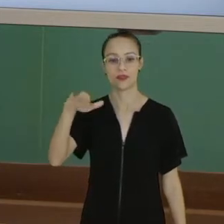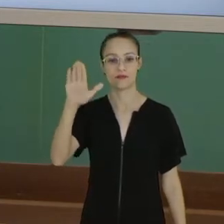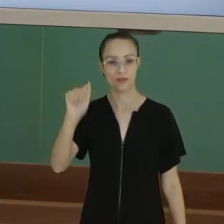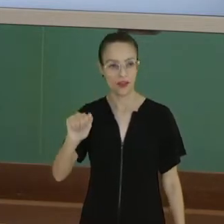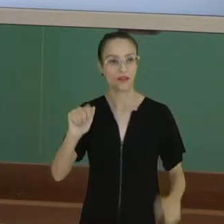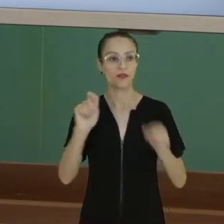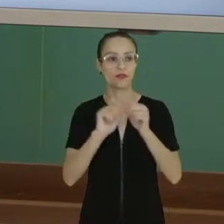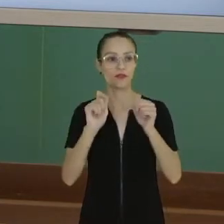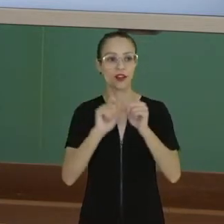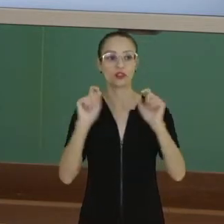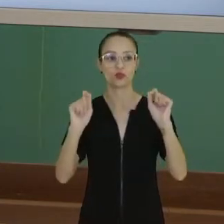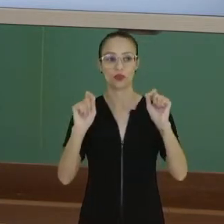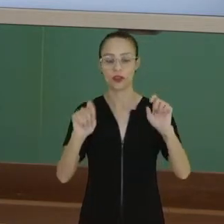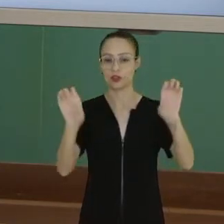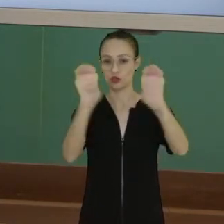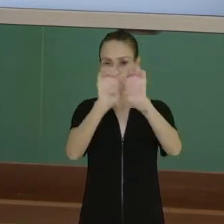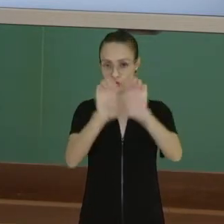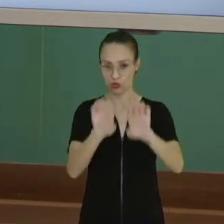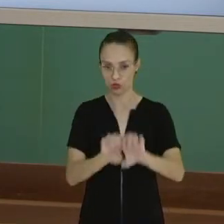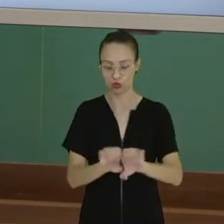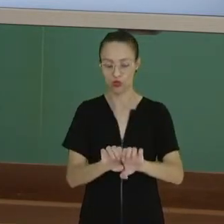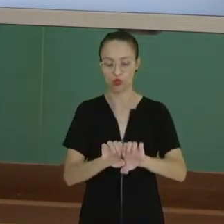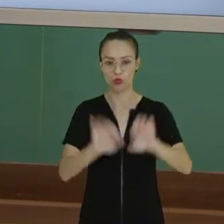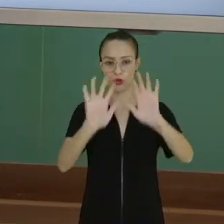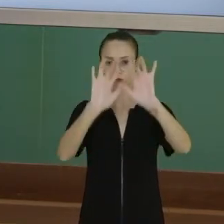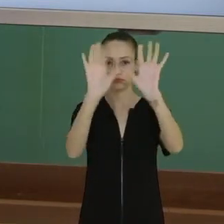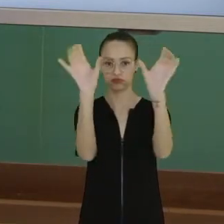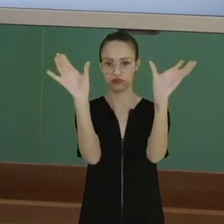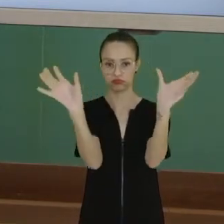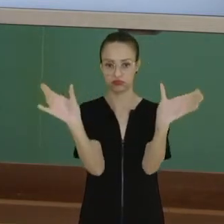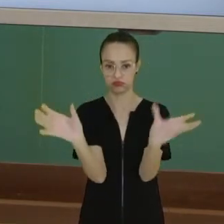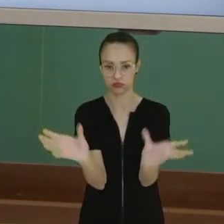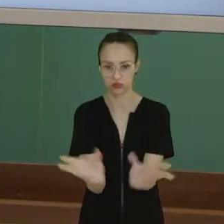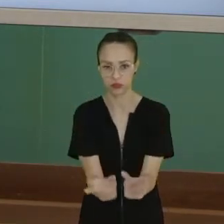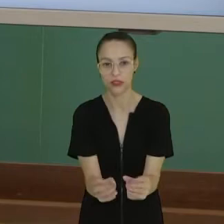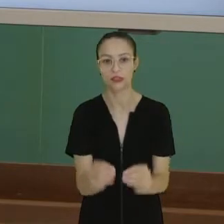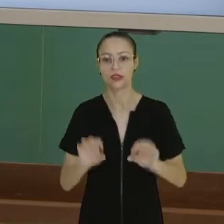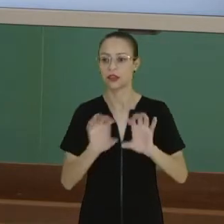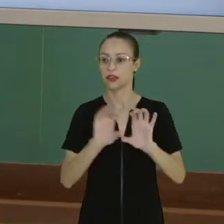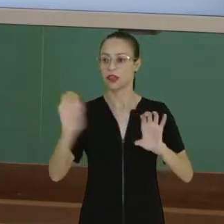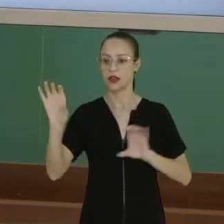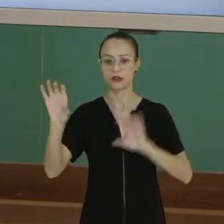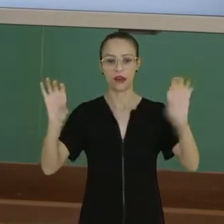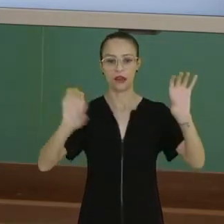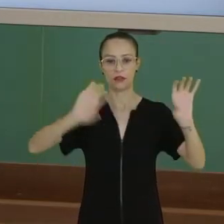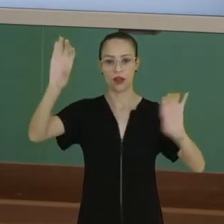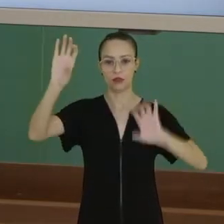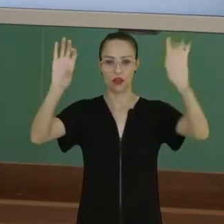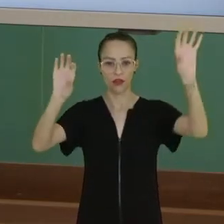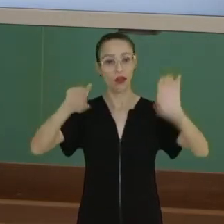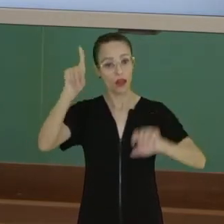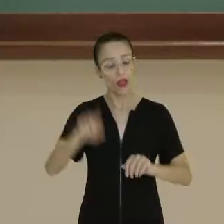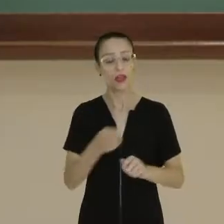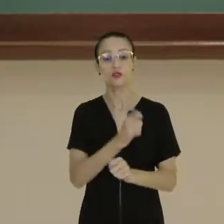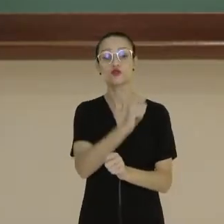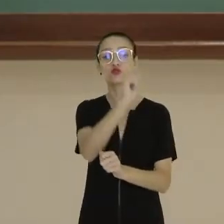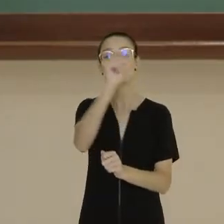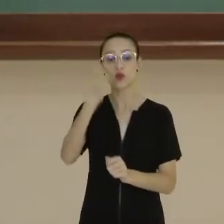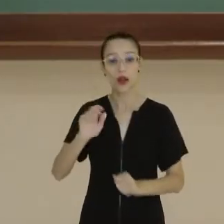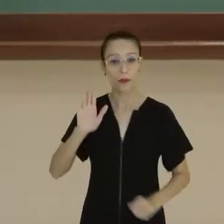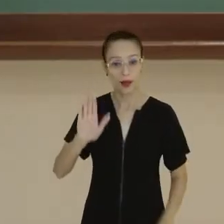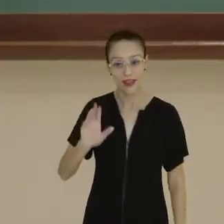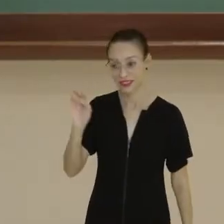quê? É uma estrutura, um instrumento musical com várias cabaças. Então, por si só, é uma escultura. Mas quando